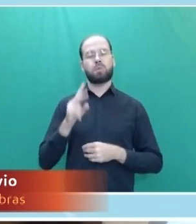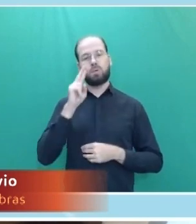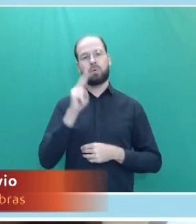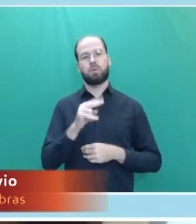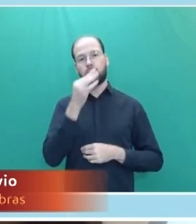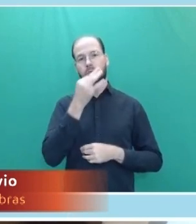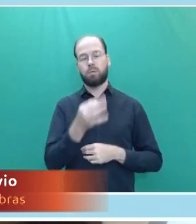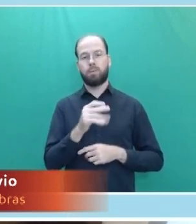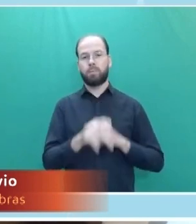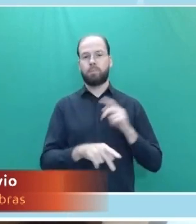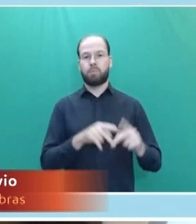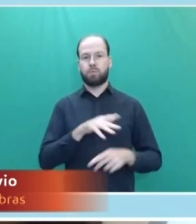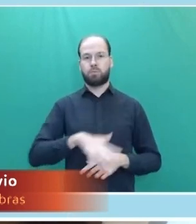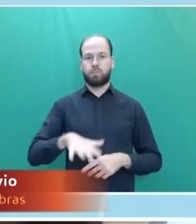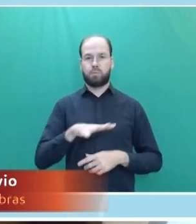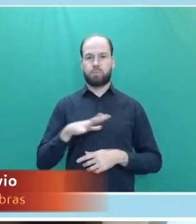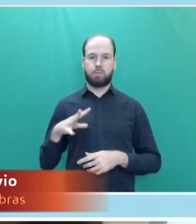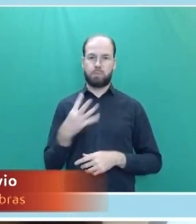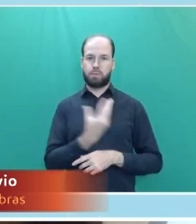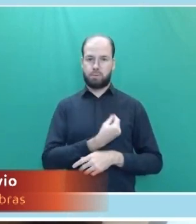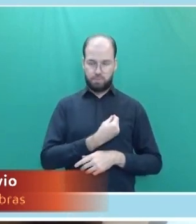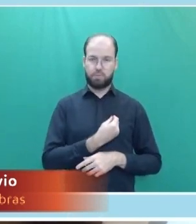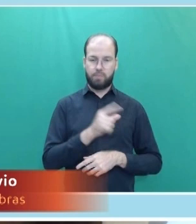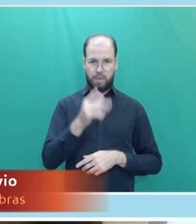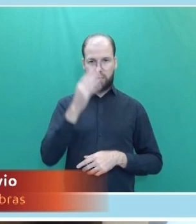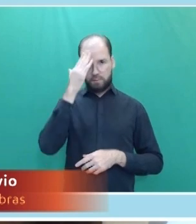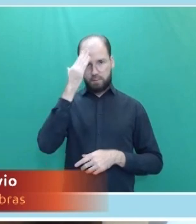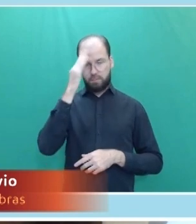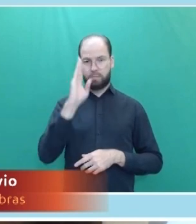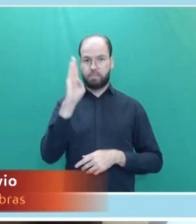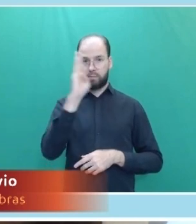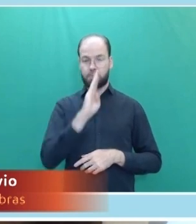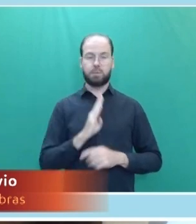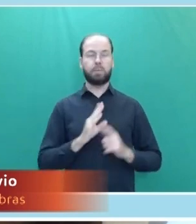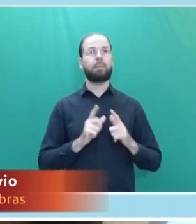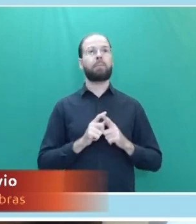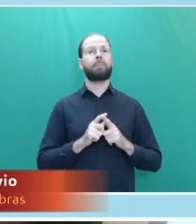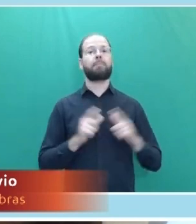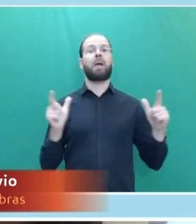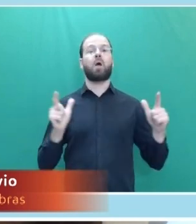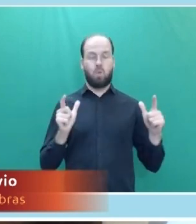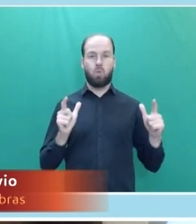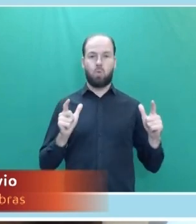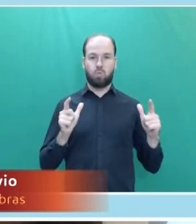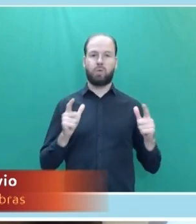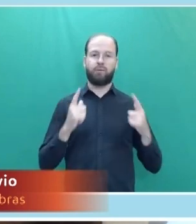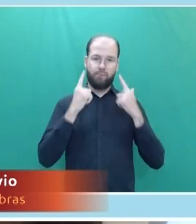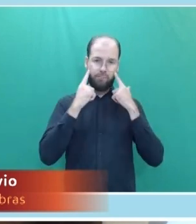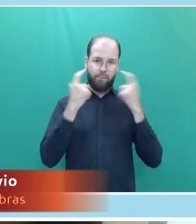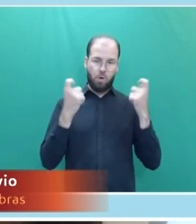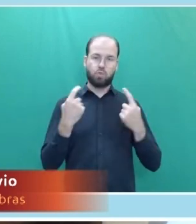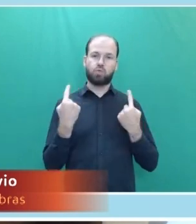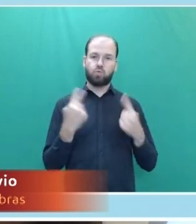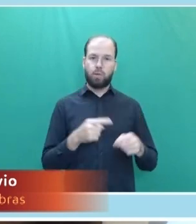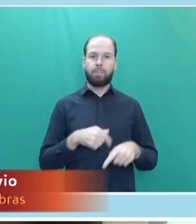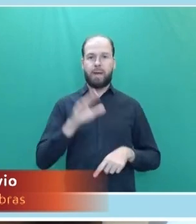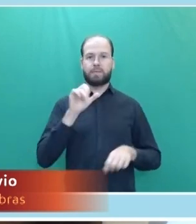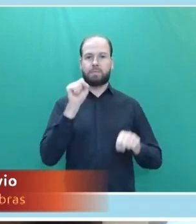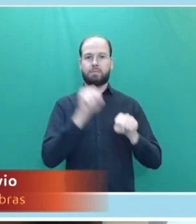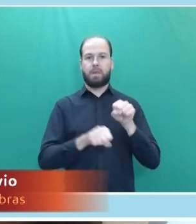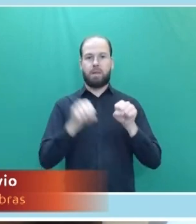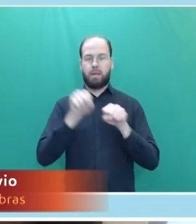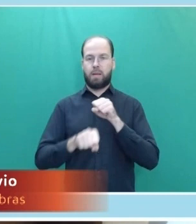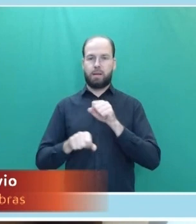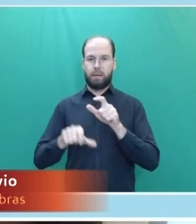para a população trans? A gente sabe que o Brasil é o país com o maior número, né, de casos de violência, o país que mais mata